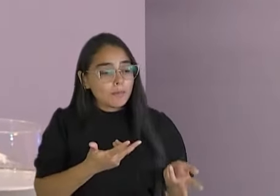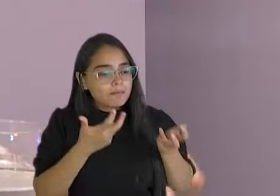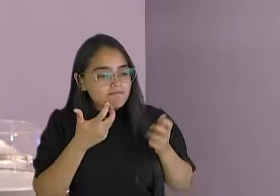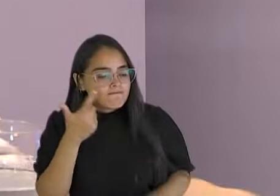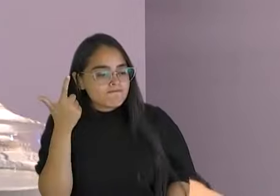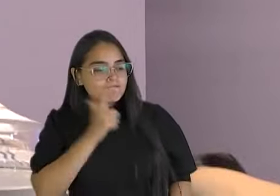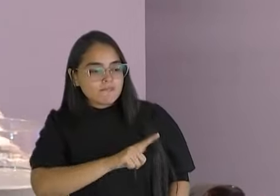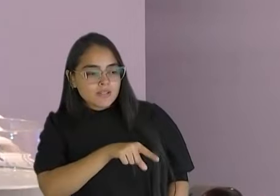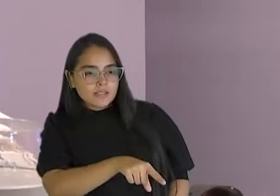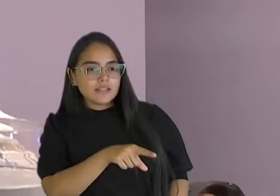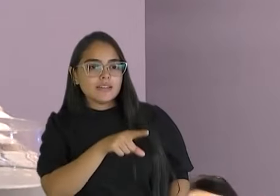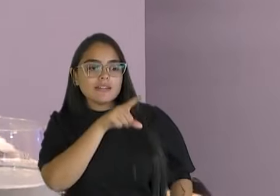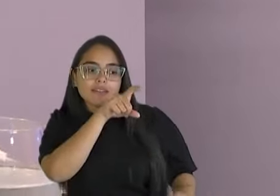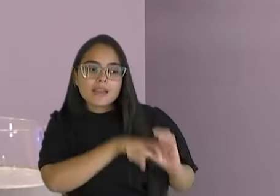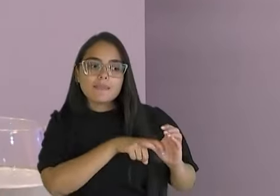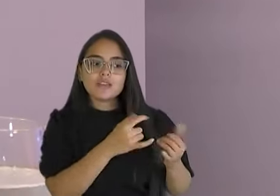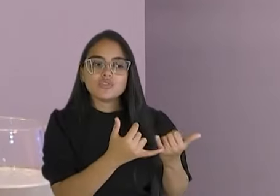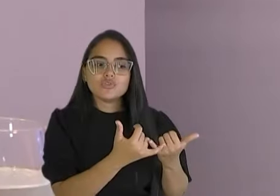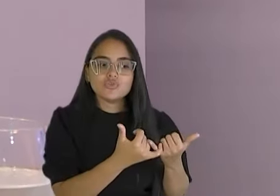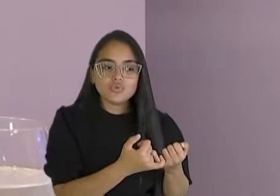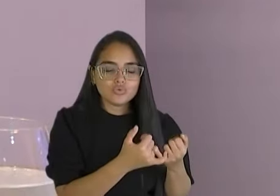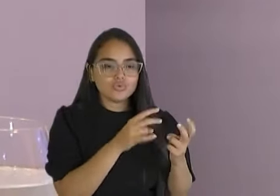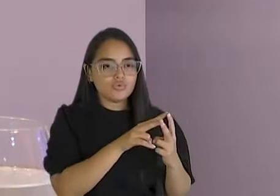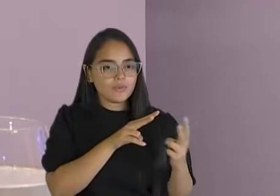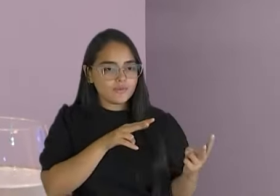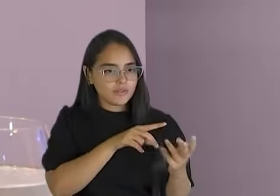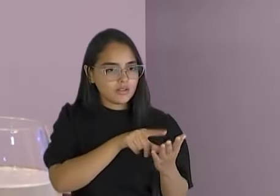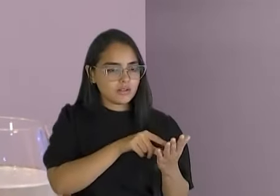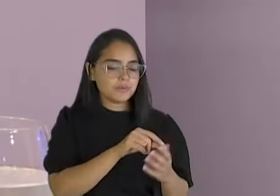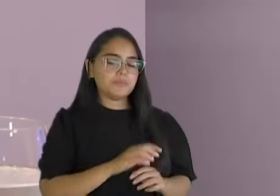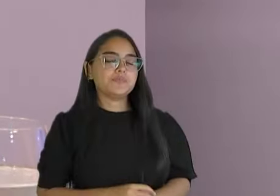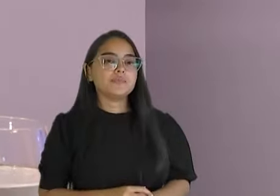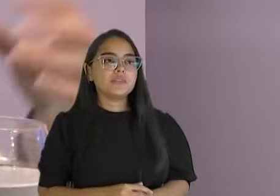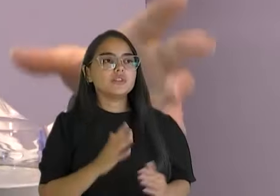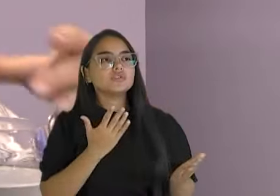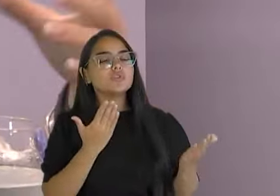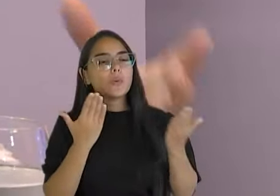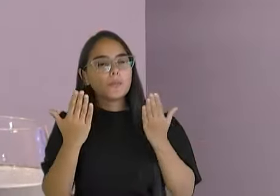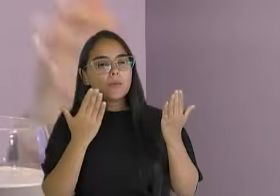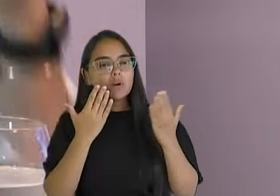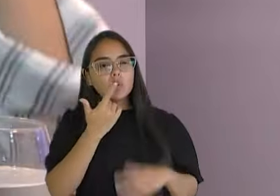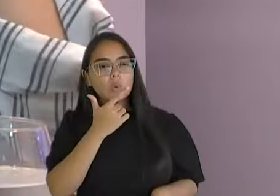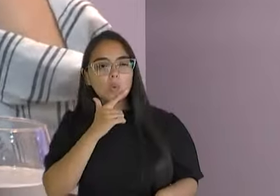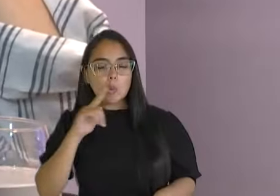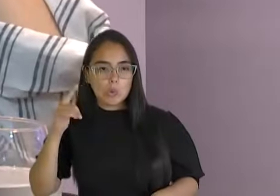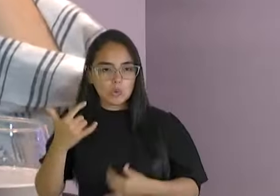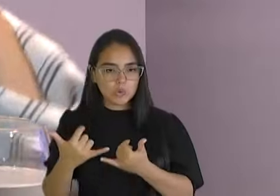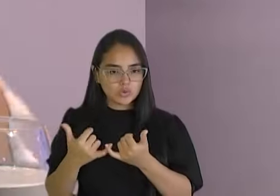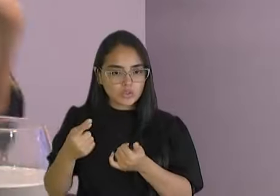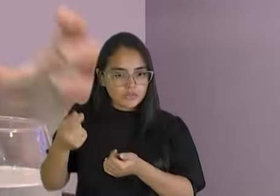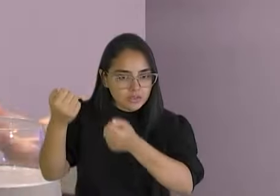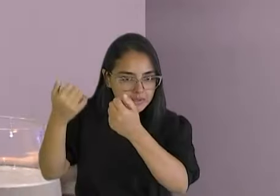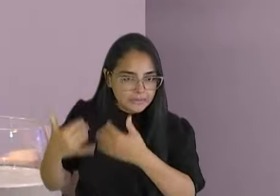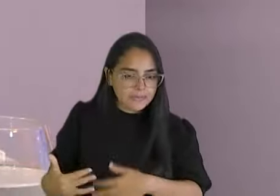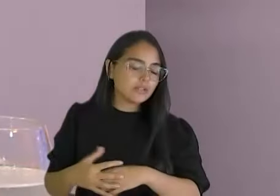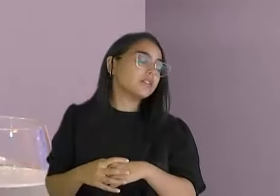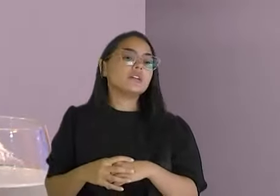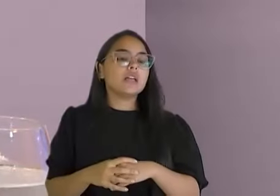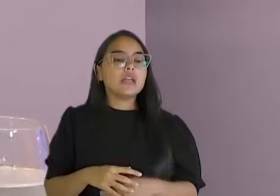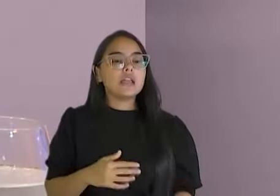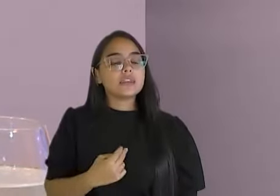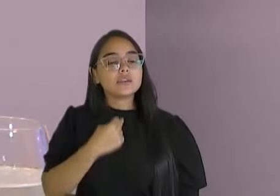ali está minimamente dependente, né? Uma coisa que eu vejo até, comparando até com os outros tipos de jogos, né, que você falou, não, a